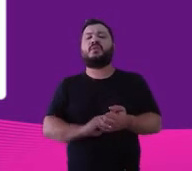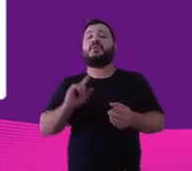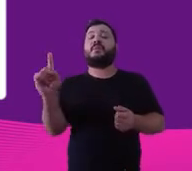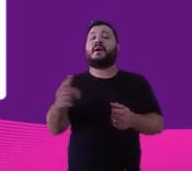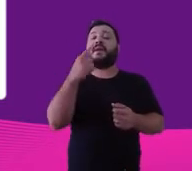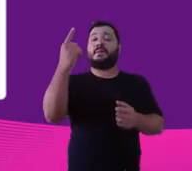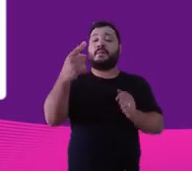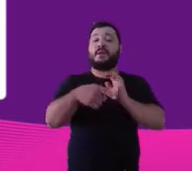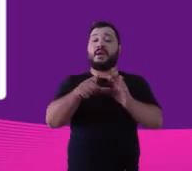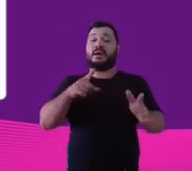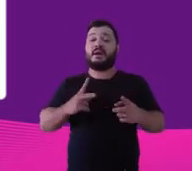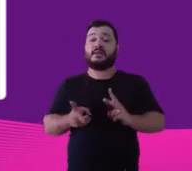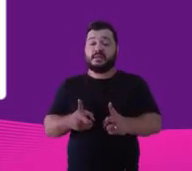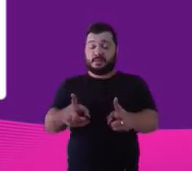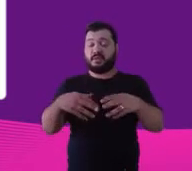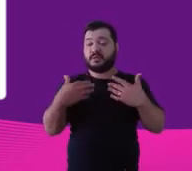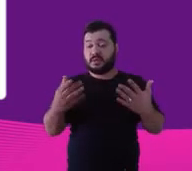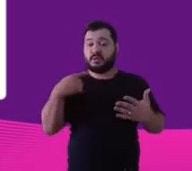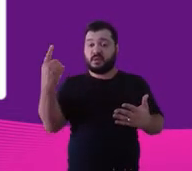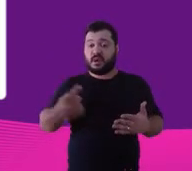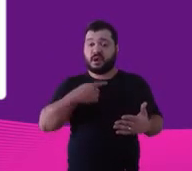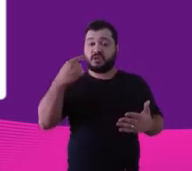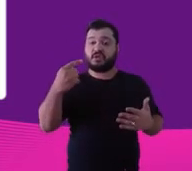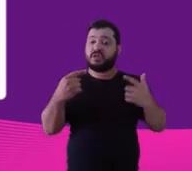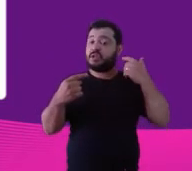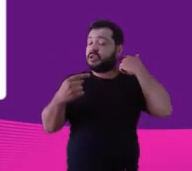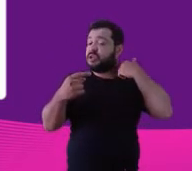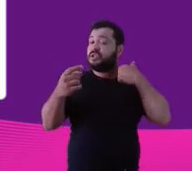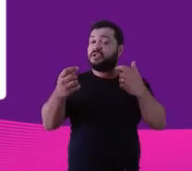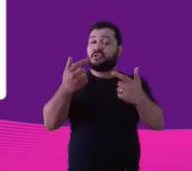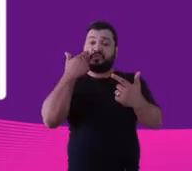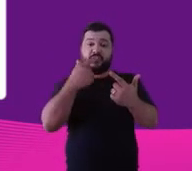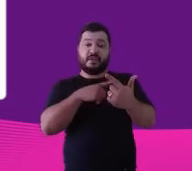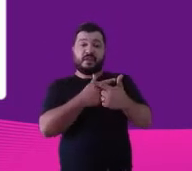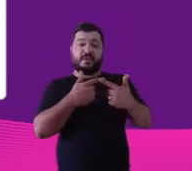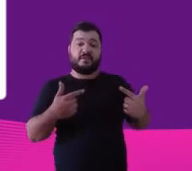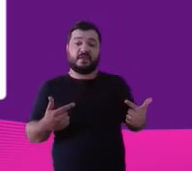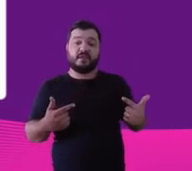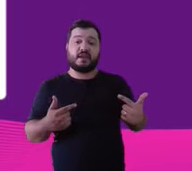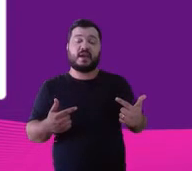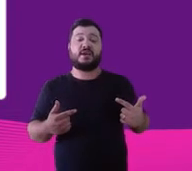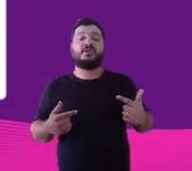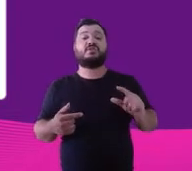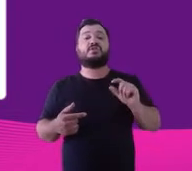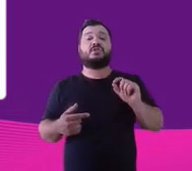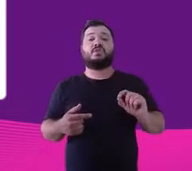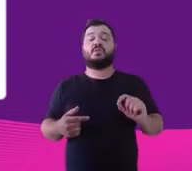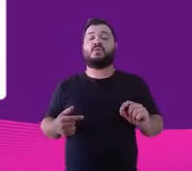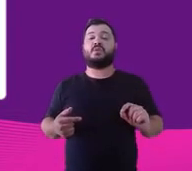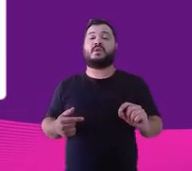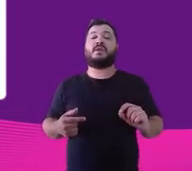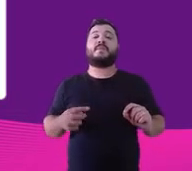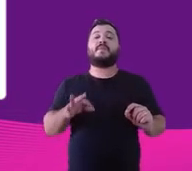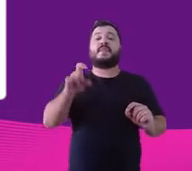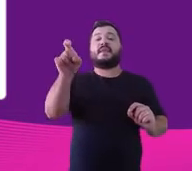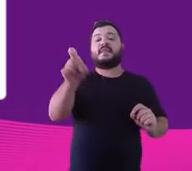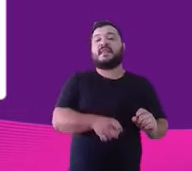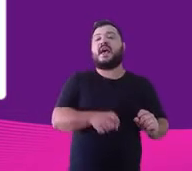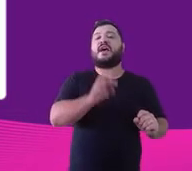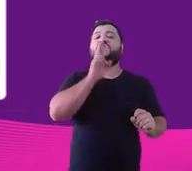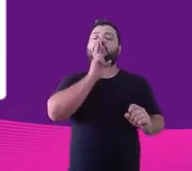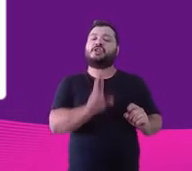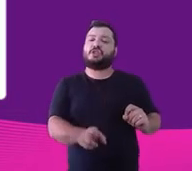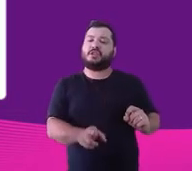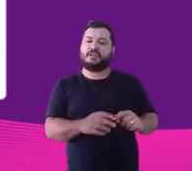primeira antes da Manu e a gente vê aqui uma vantagem né enfermos de rede taxa